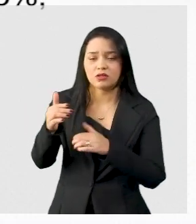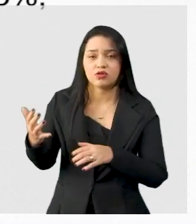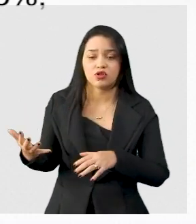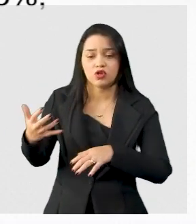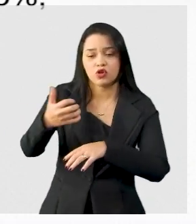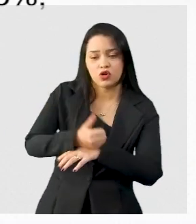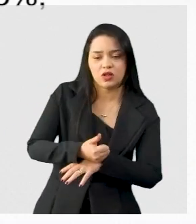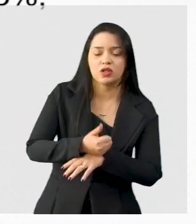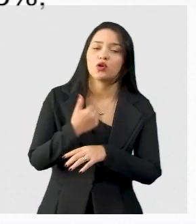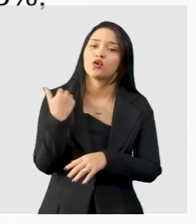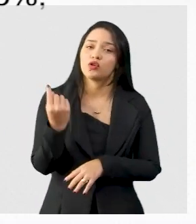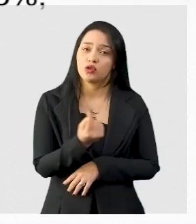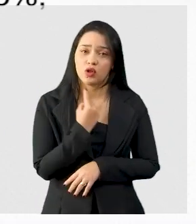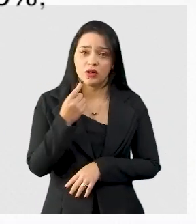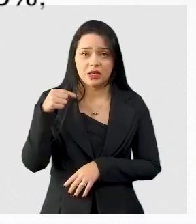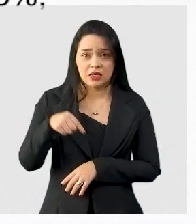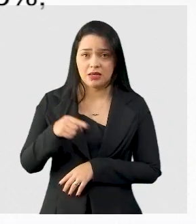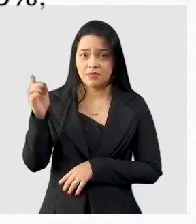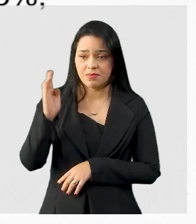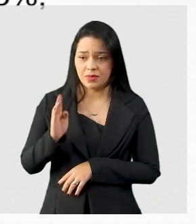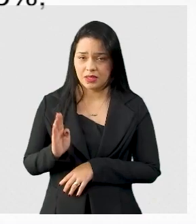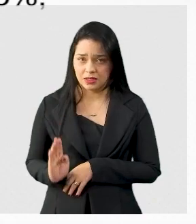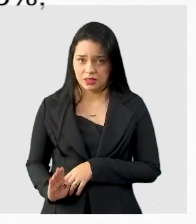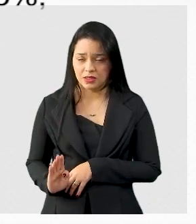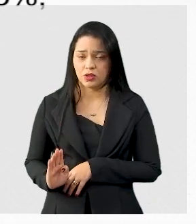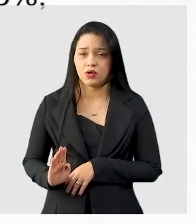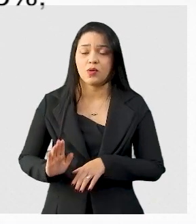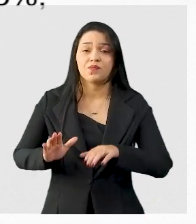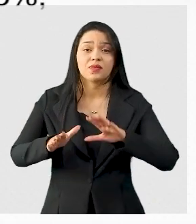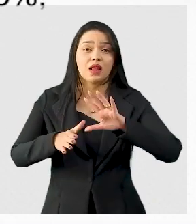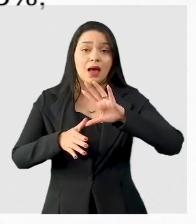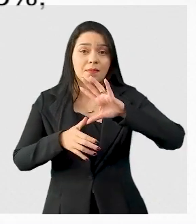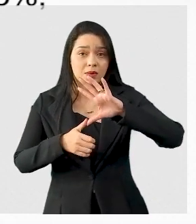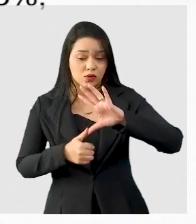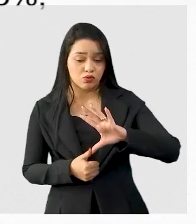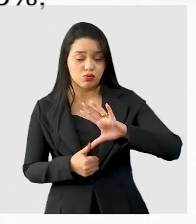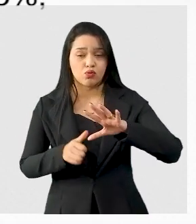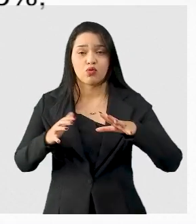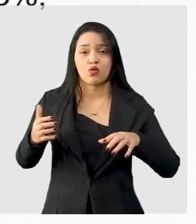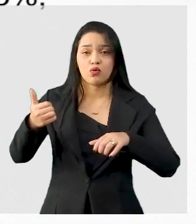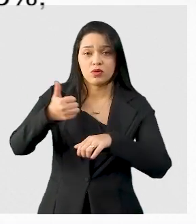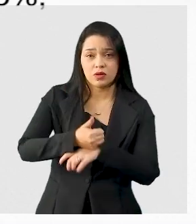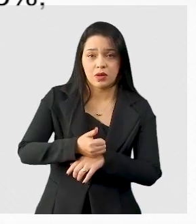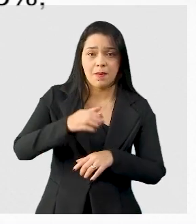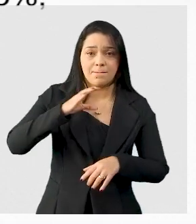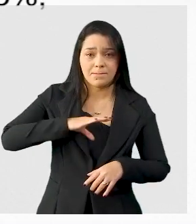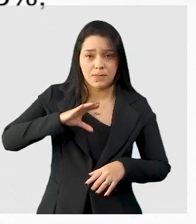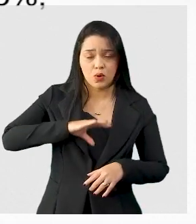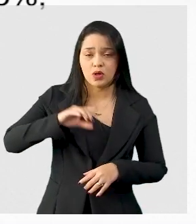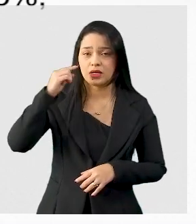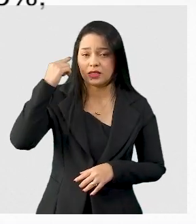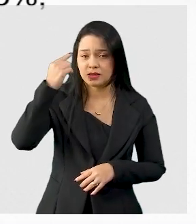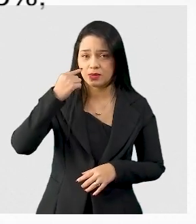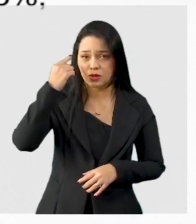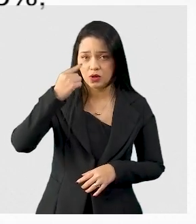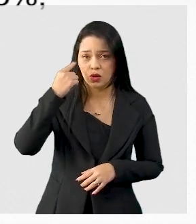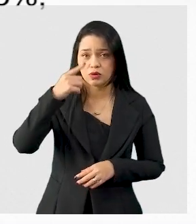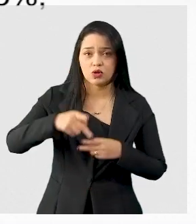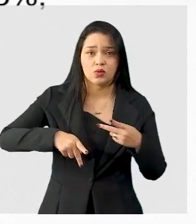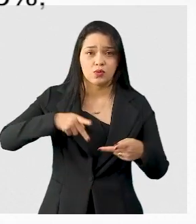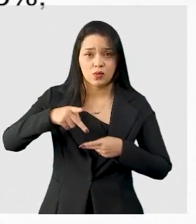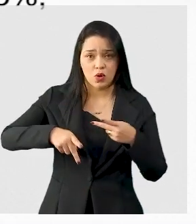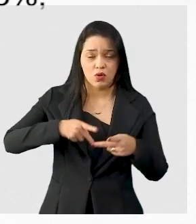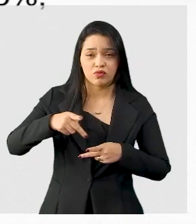né? Como nós aqui, por exemplo, do Brasil e da América do Sul, fomos colonizados principalmente por portugueses e espanhóis, que são povos de